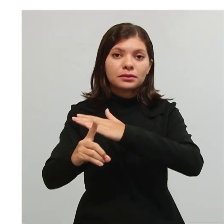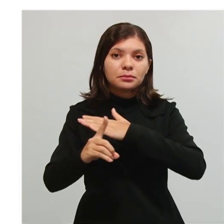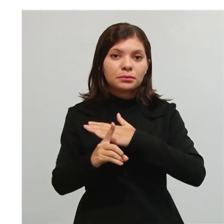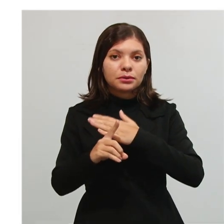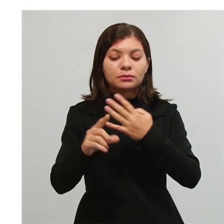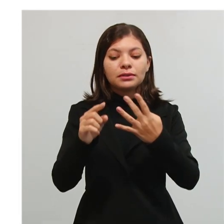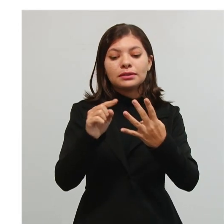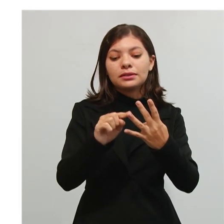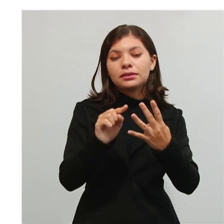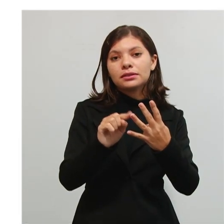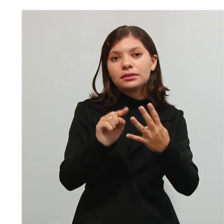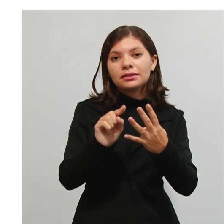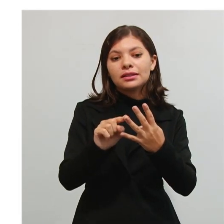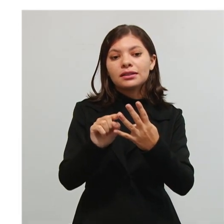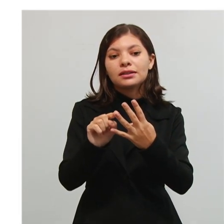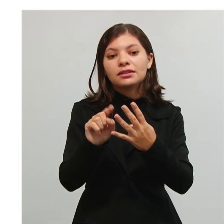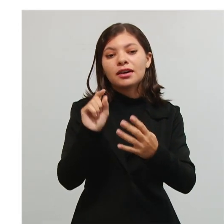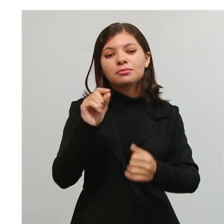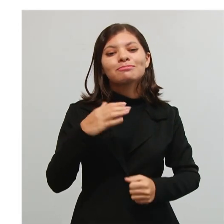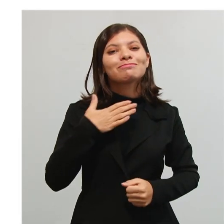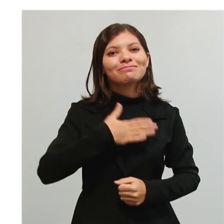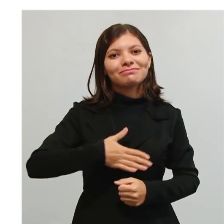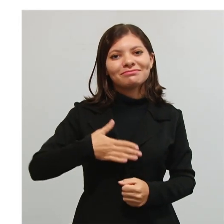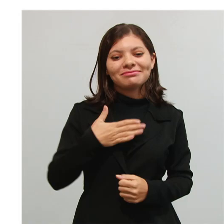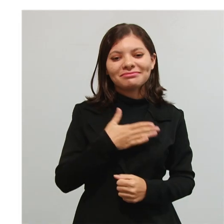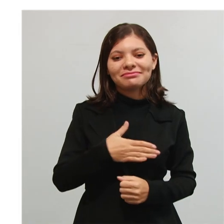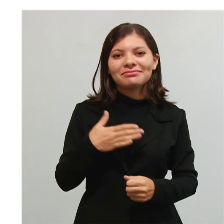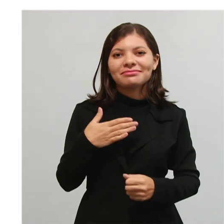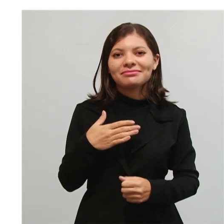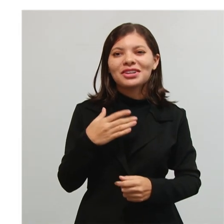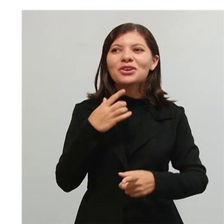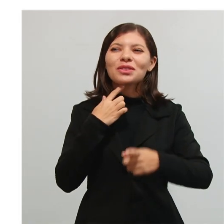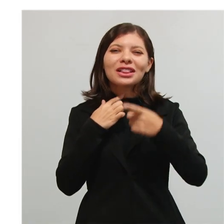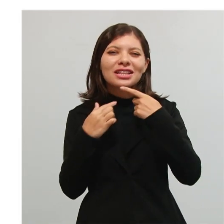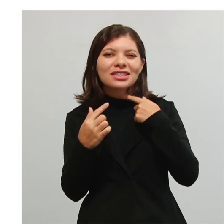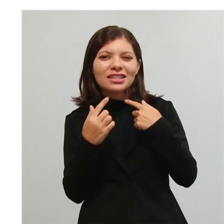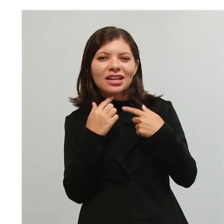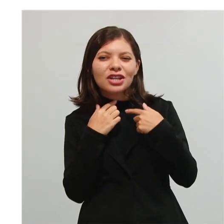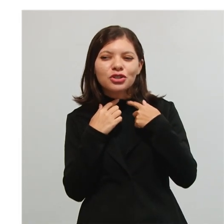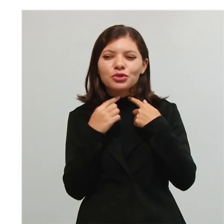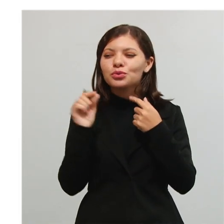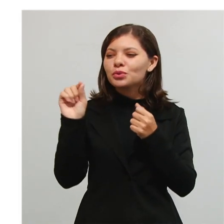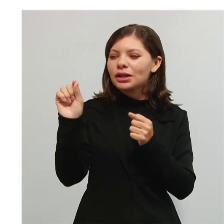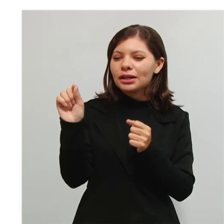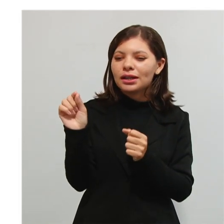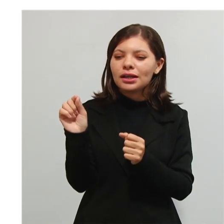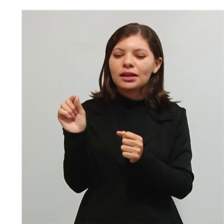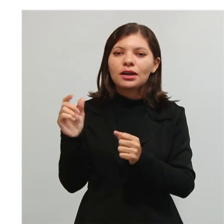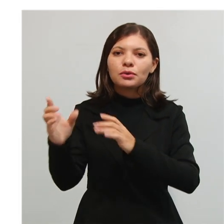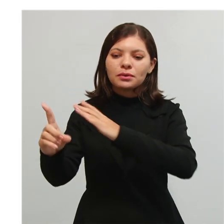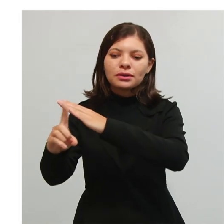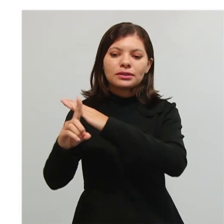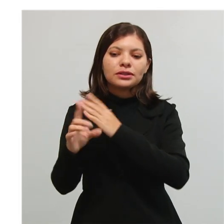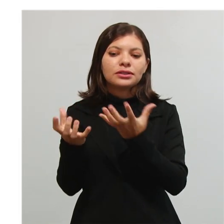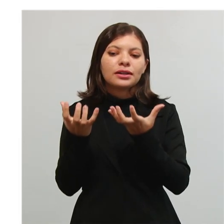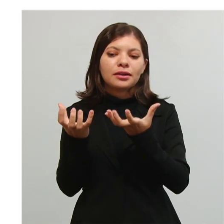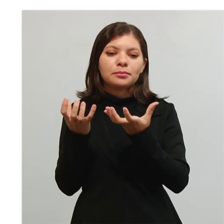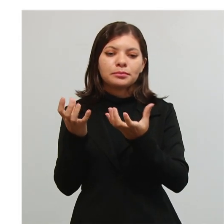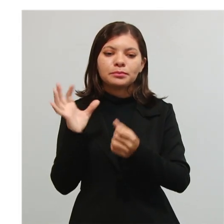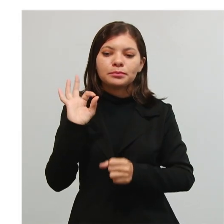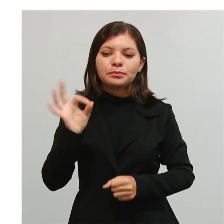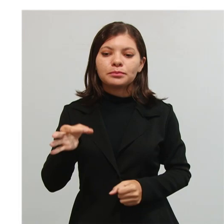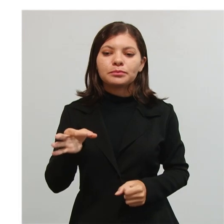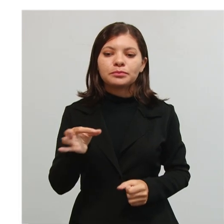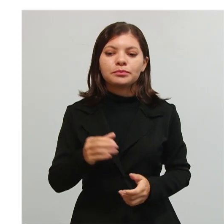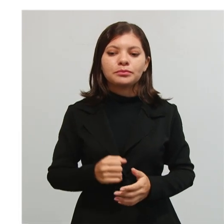aí na terceira fase Você vai então satisfazer a vontade o desejo a necessidade do seu cliente tudo certo